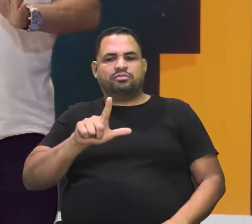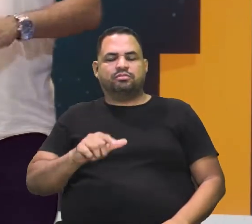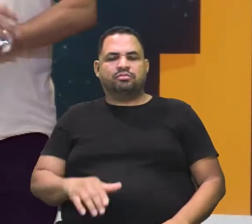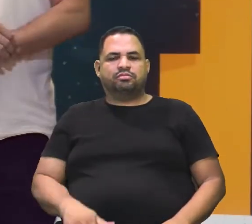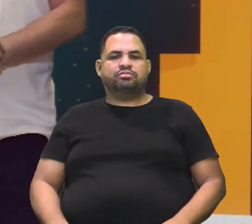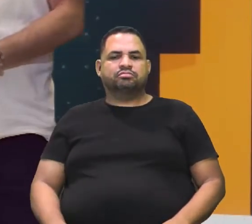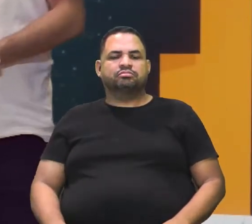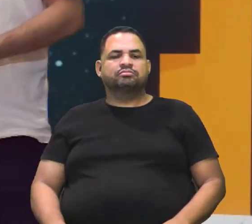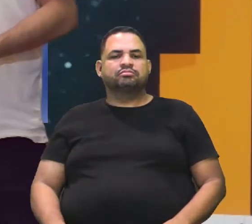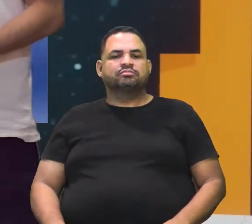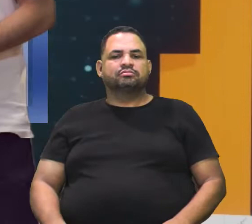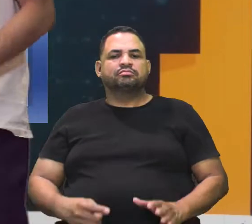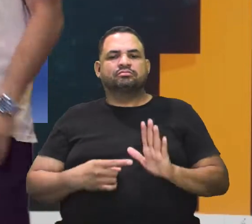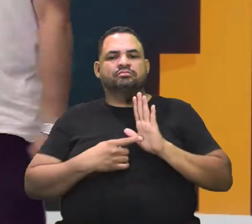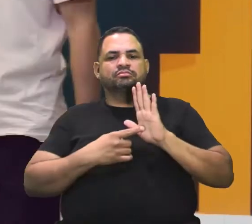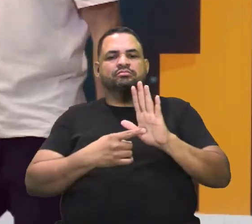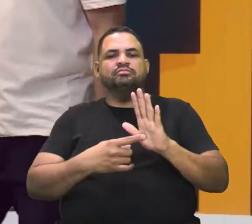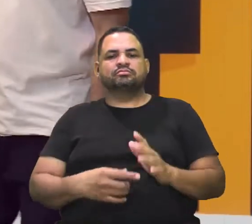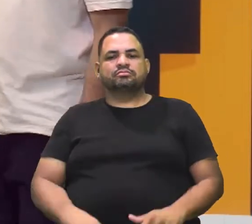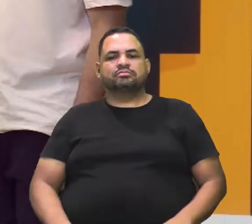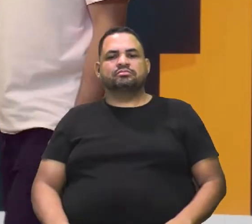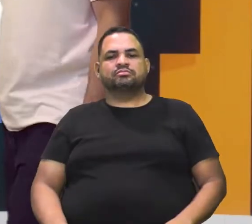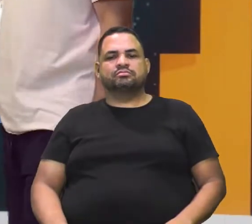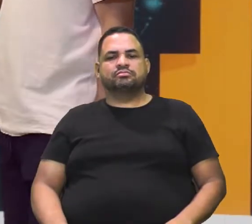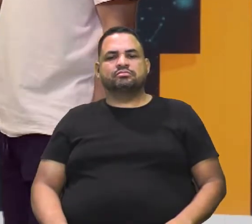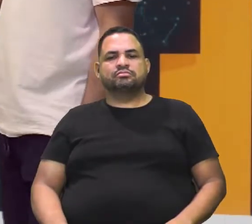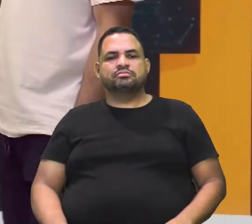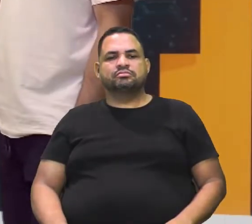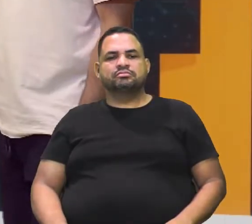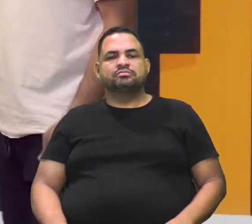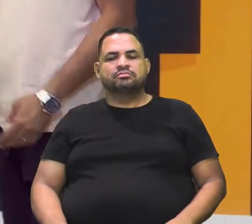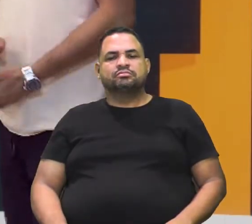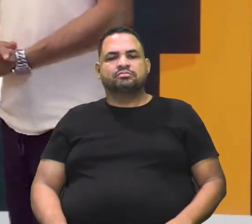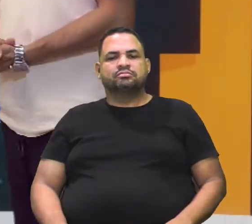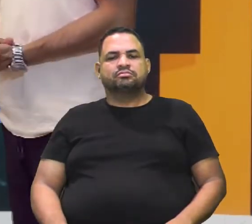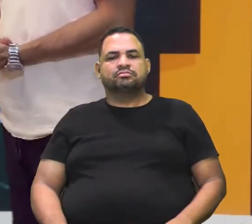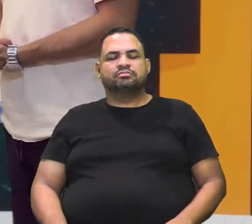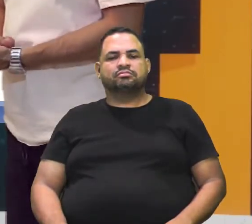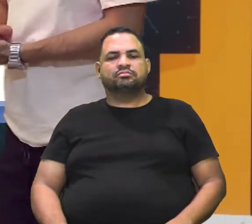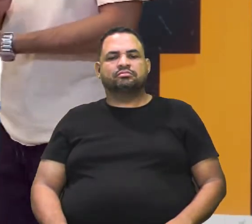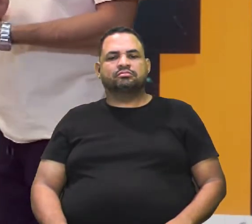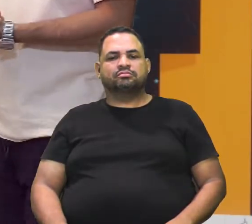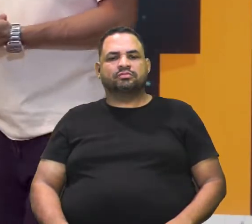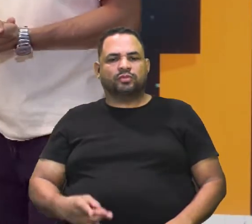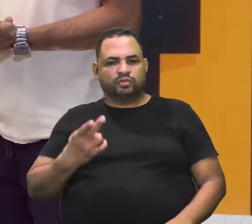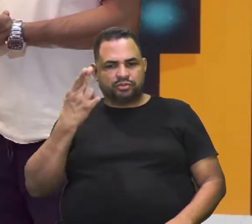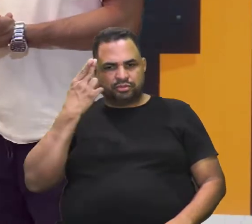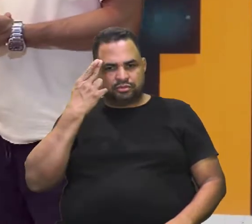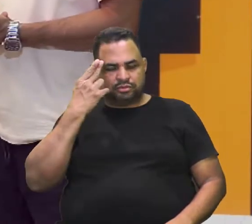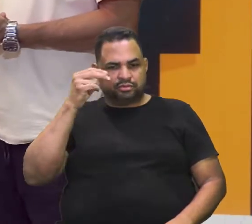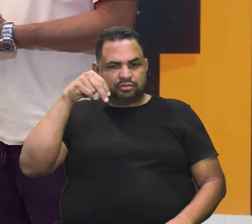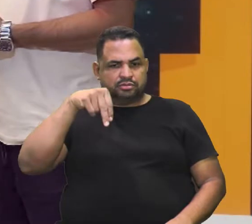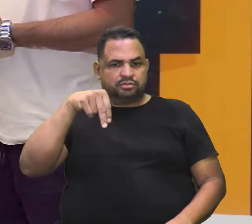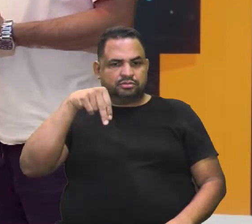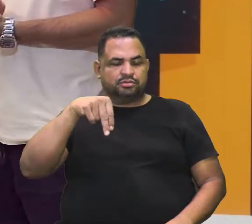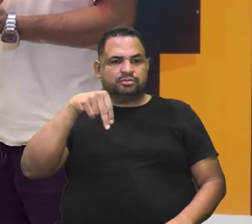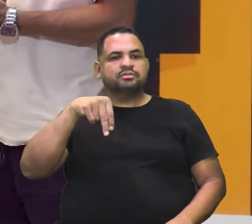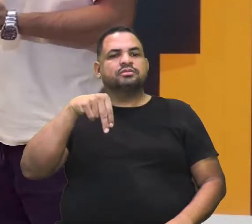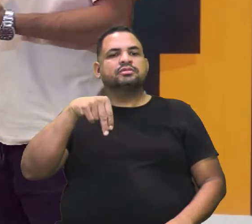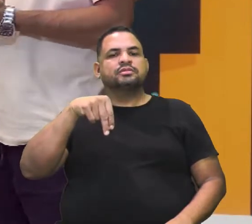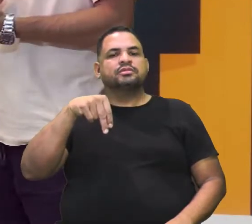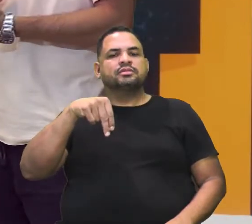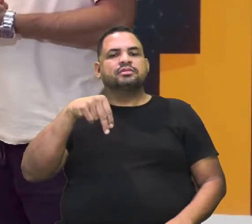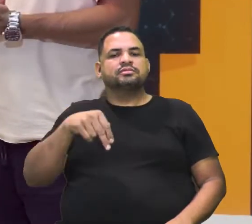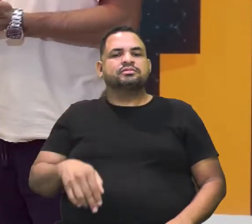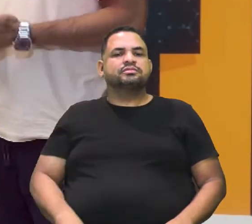Ele E aqui, existe. e aqui a gente vai mostrar para vocês, ó, a questão de pertinência, né? Então nós temos os naturais, é o menor conjunto que a